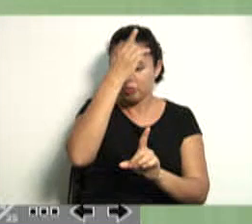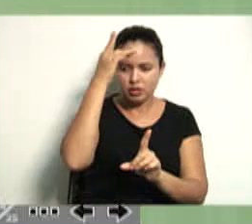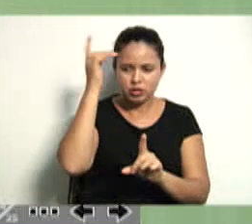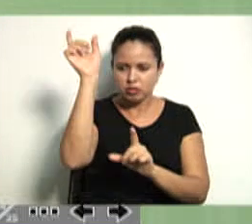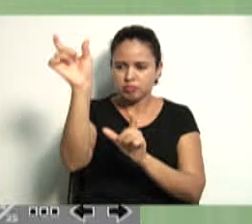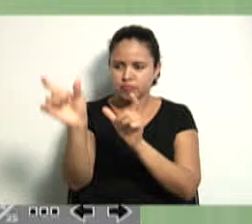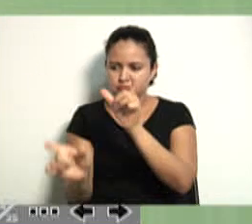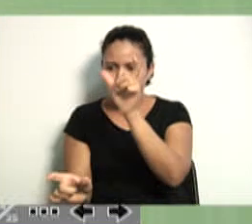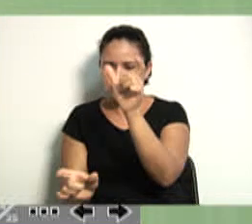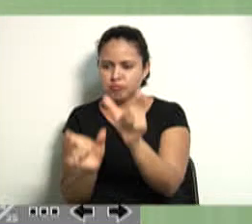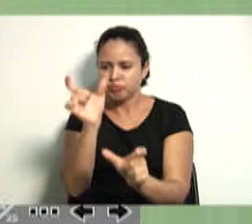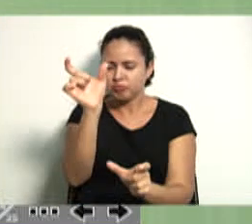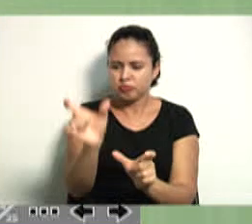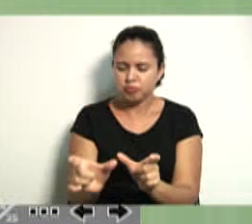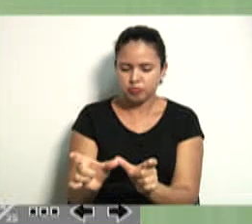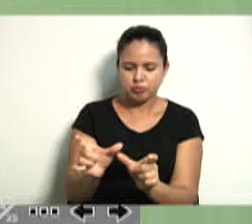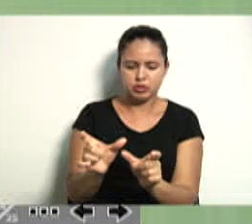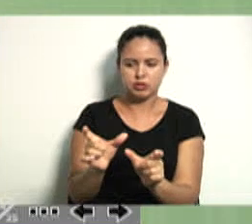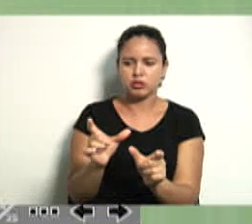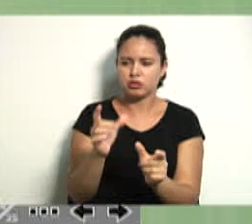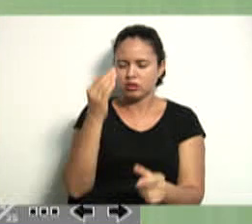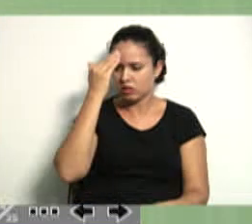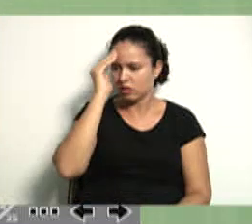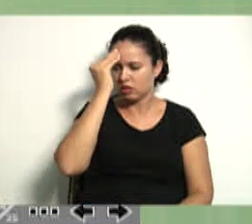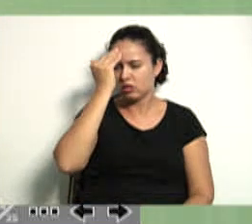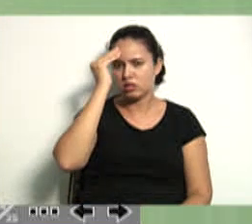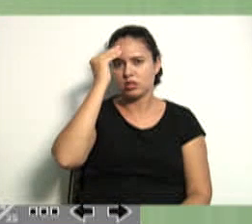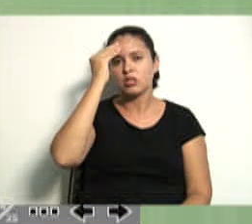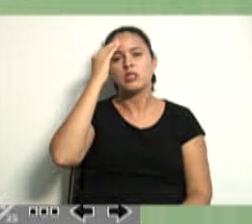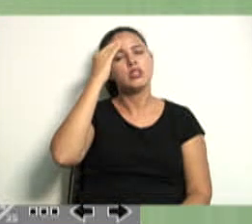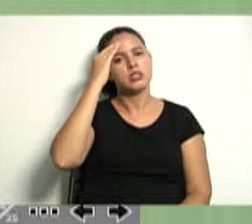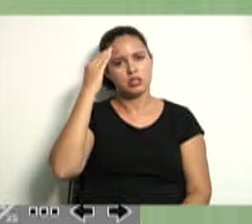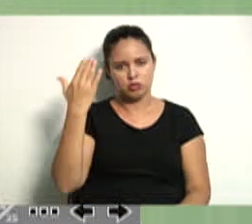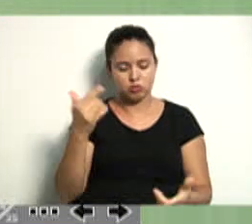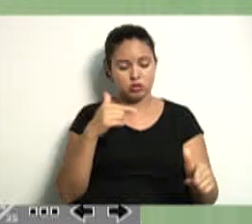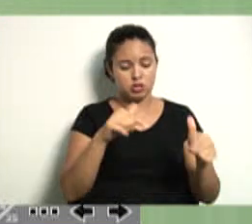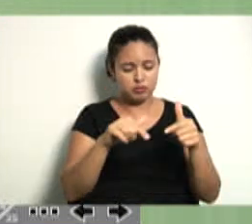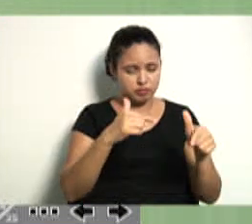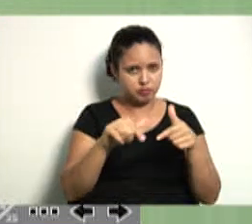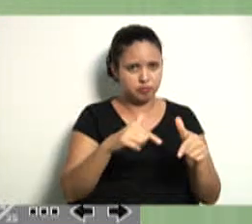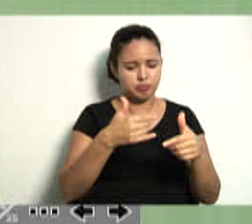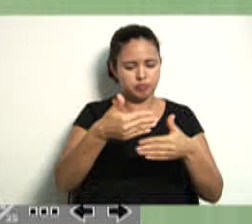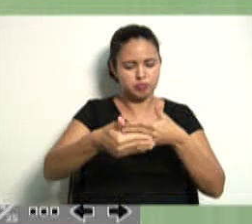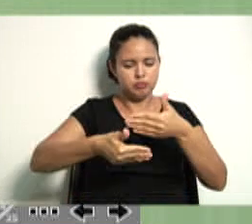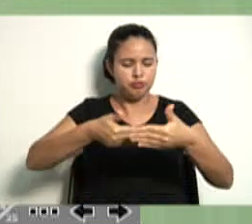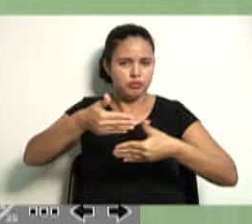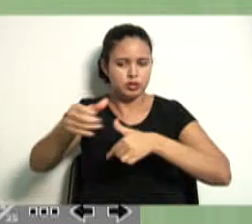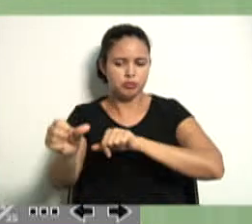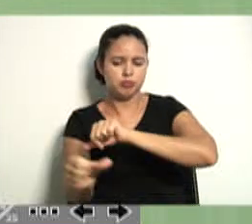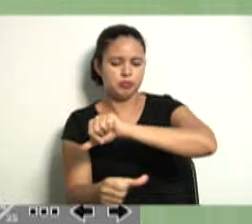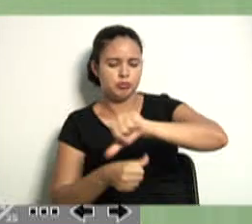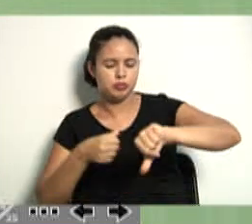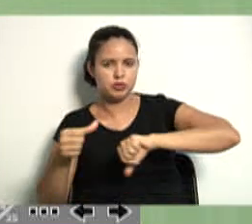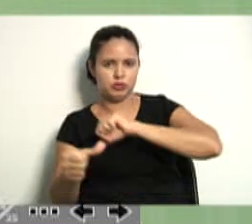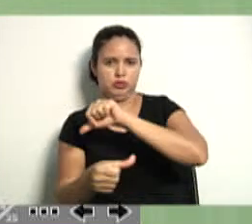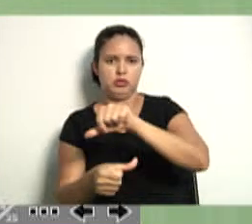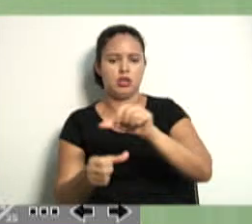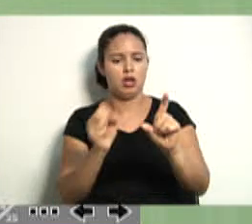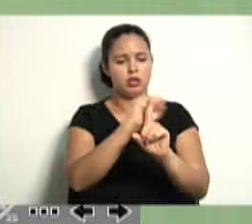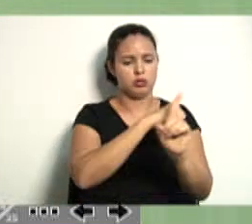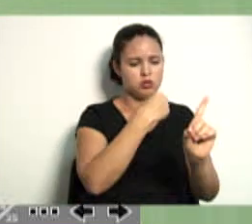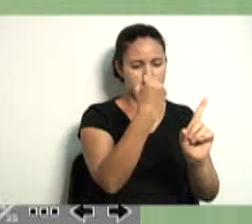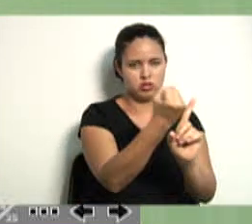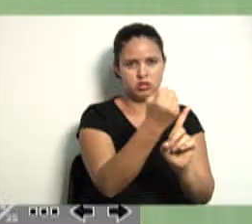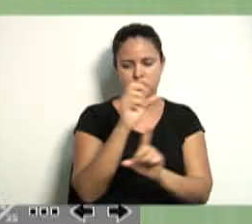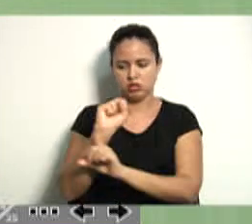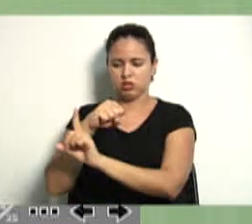relação social. Isso quer dizer que ele se modifica de acordo com as diferentes sociedades e no decorrer